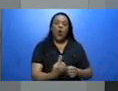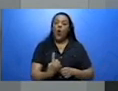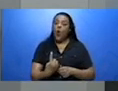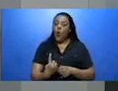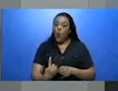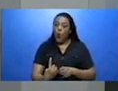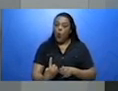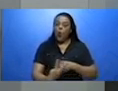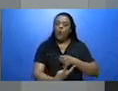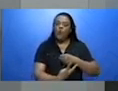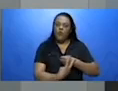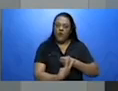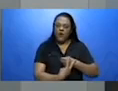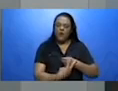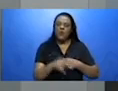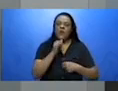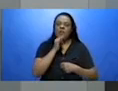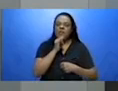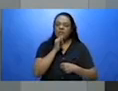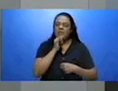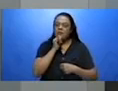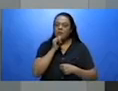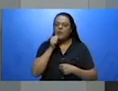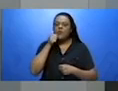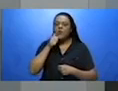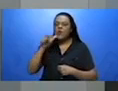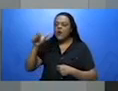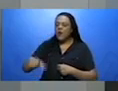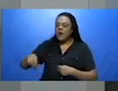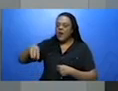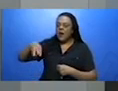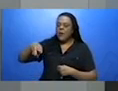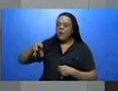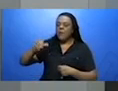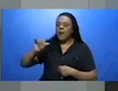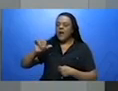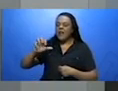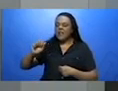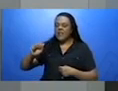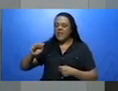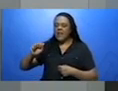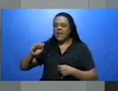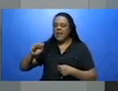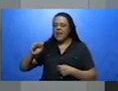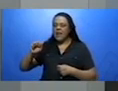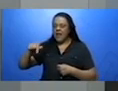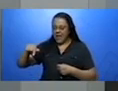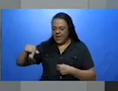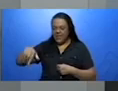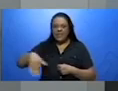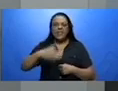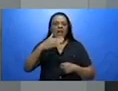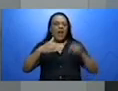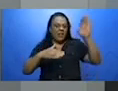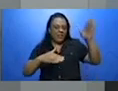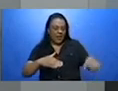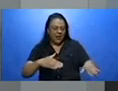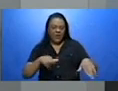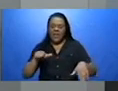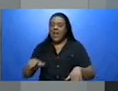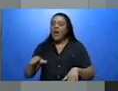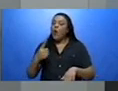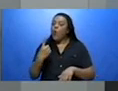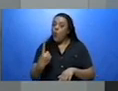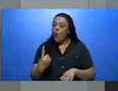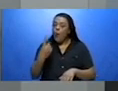saiu à tarde. Eu só tenho um verbo, sair. Período simples, bem simples. Quando eu digo Maria saiu